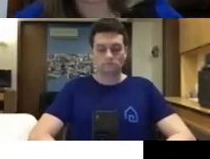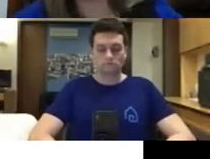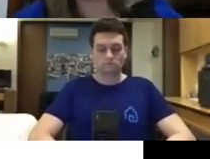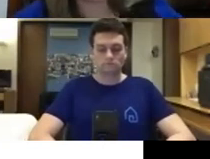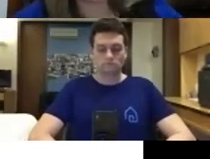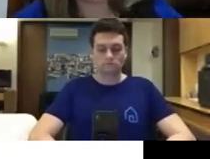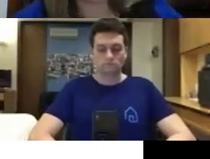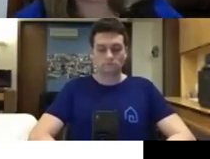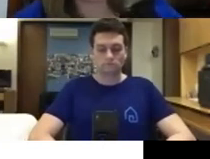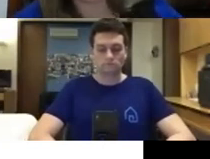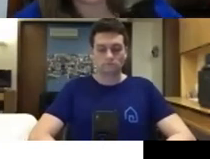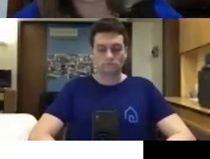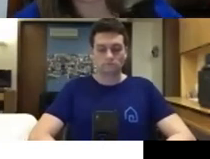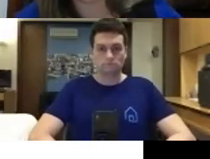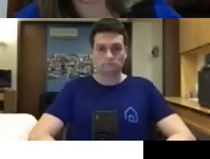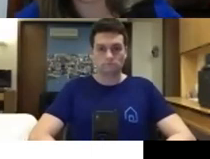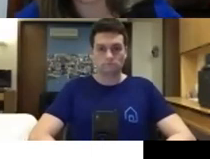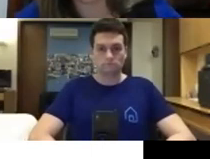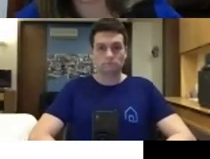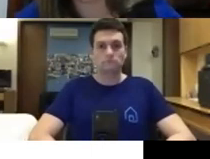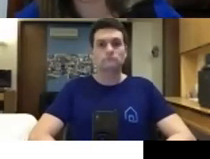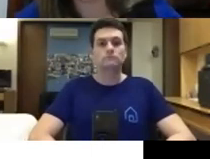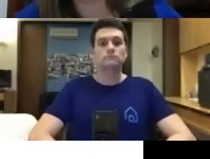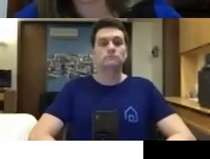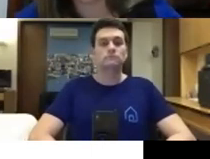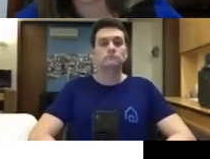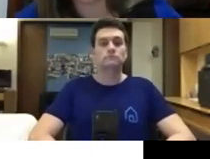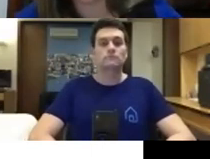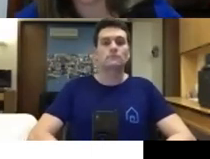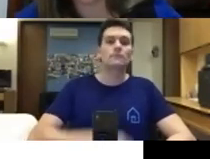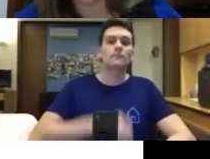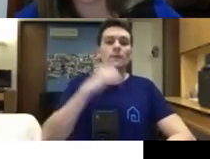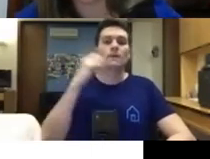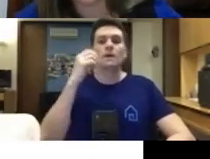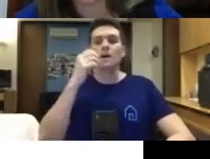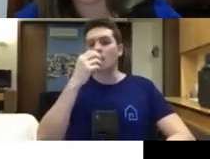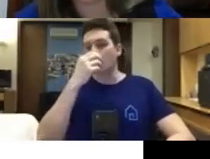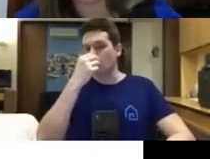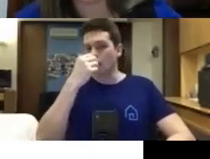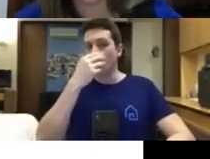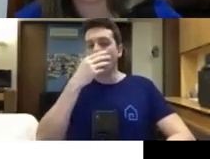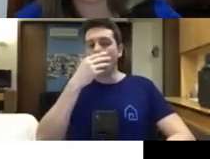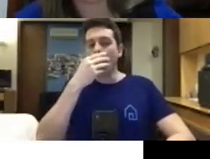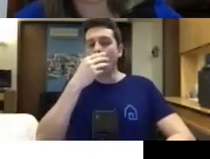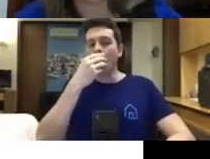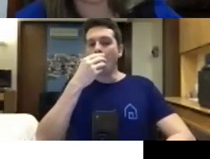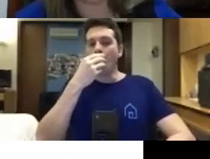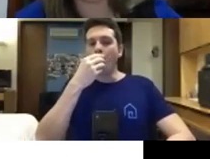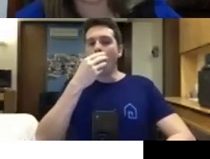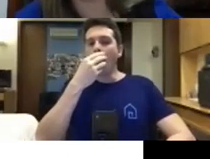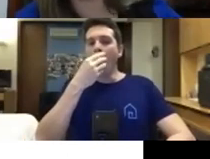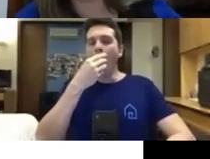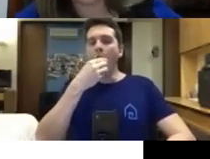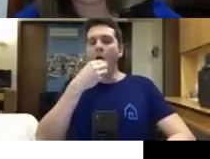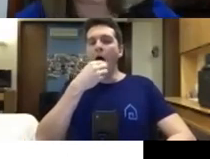elas respeitam essas curvas a nível internacional, que são muito parecidas. Então, a gente tem a ISO 834, a gente tem a